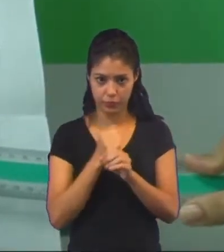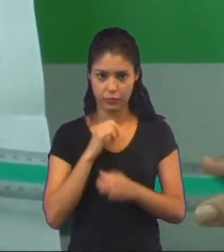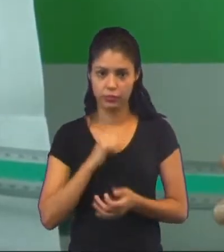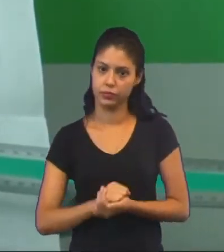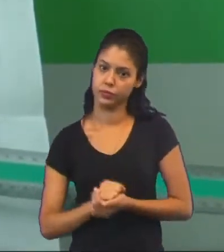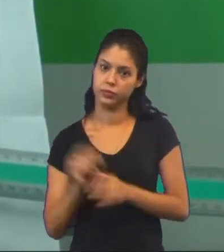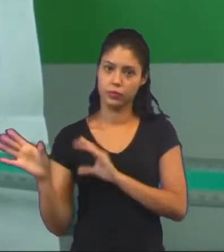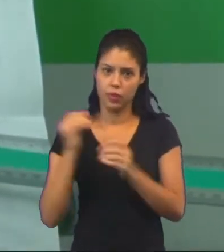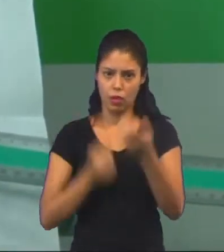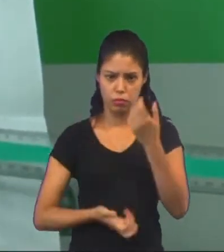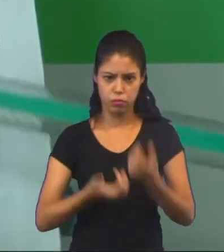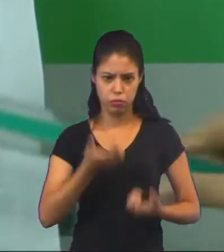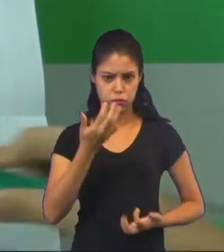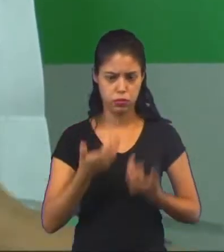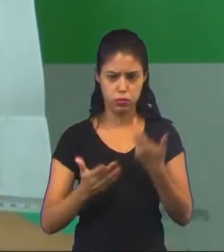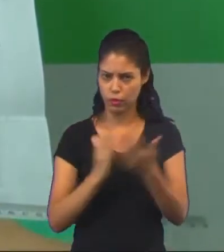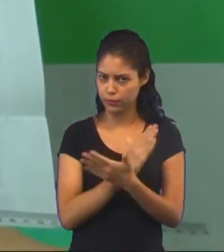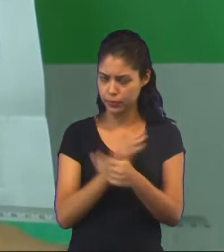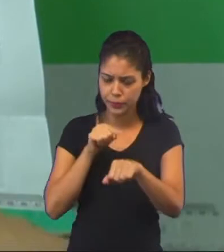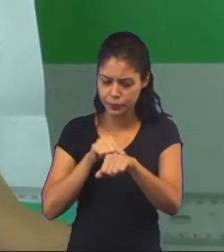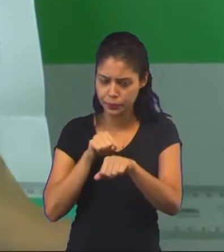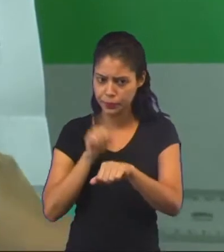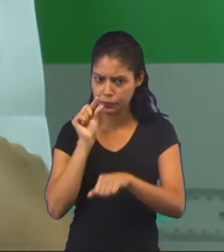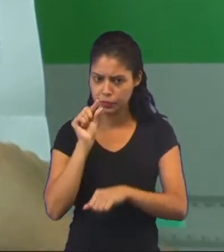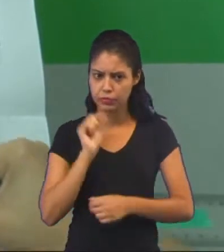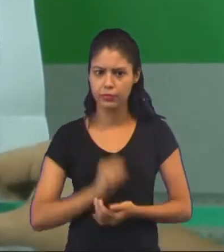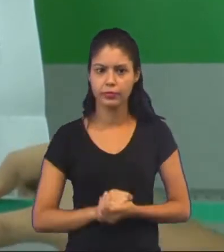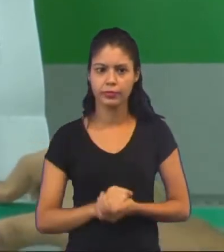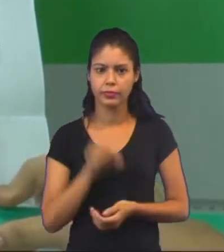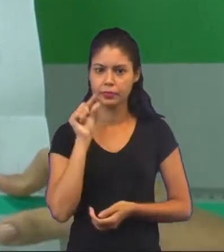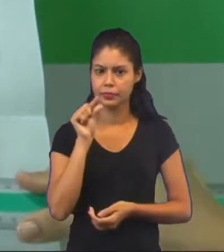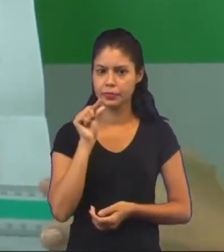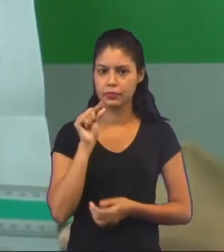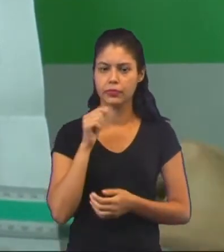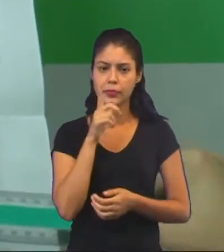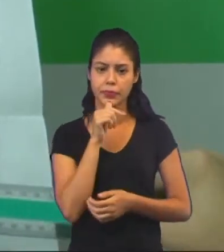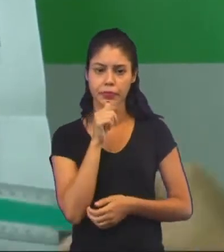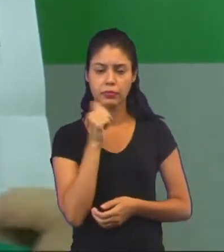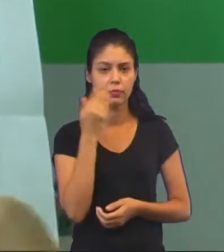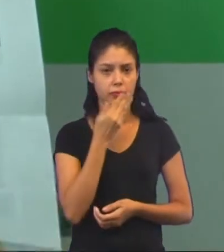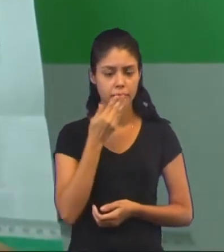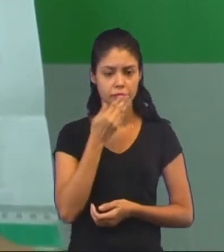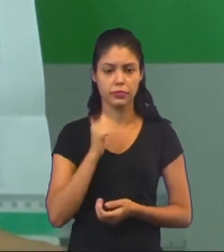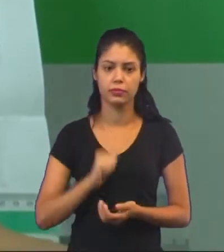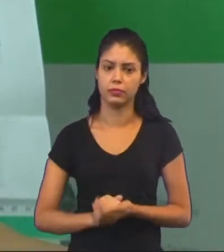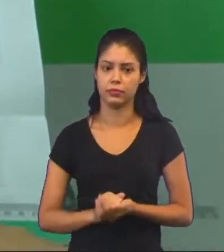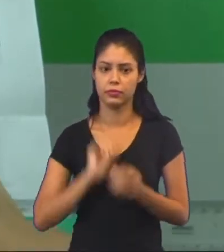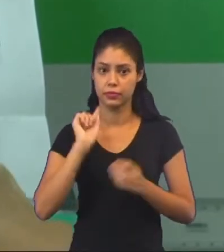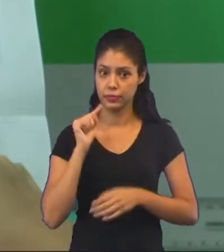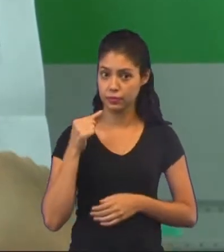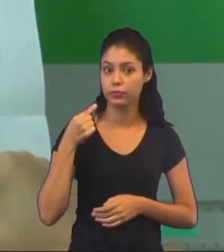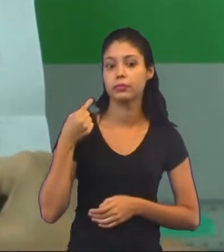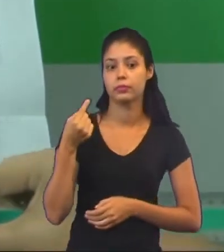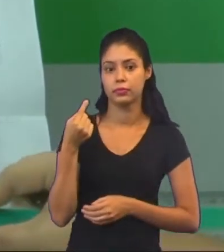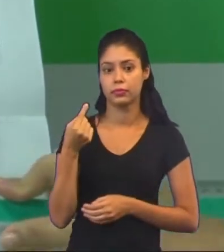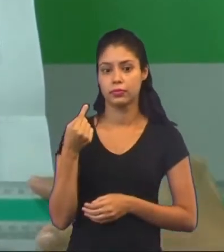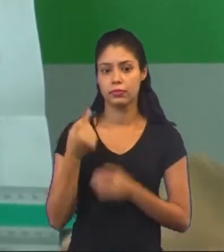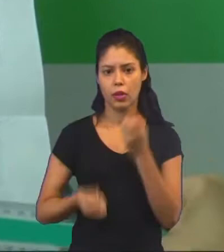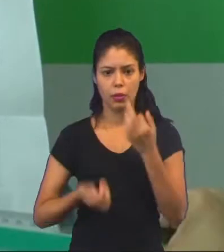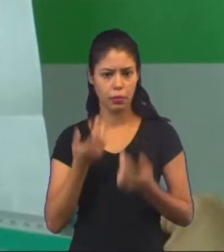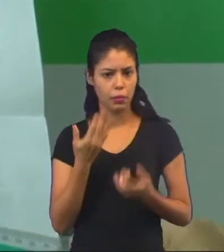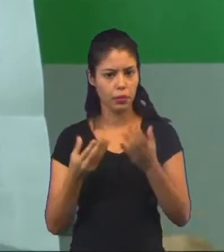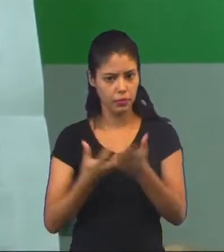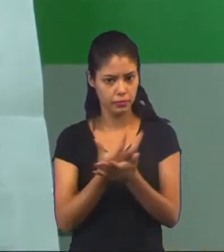abacaxi e leve ao fogo por alguns minutos com um pouco de água e açúcar. Após levantar a